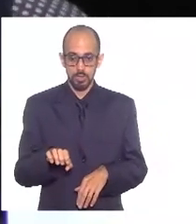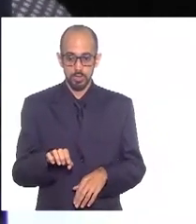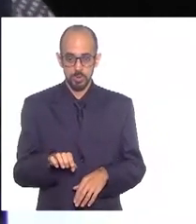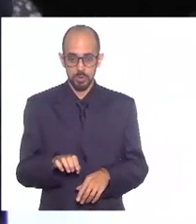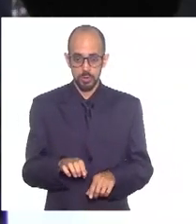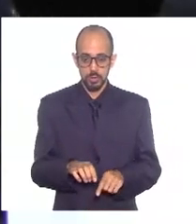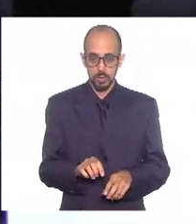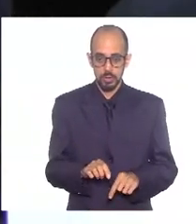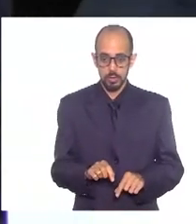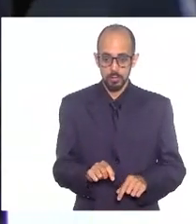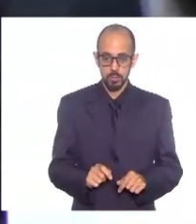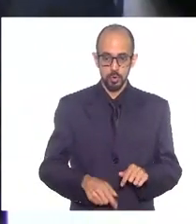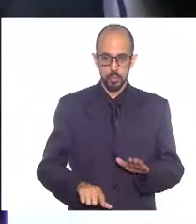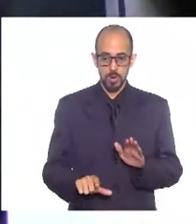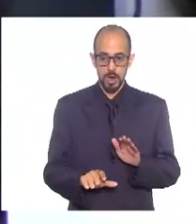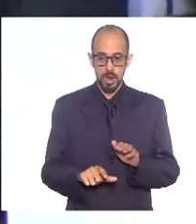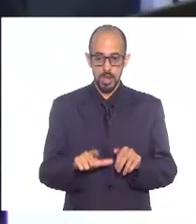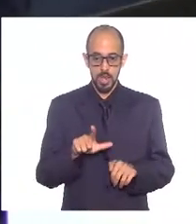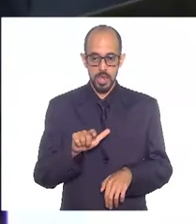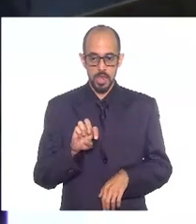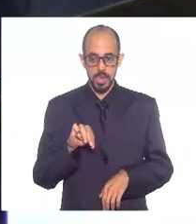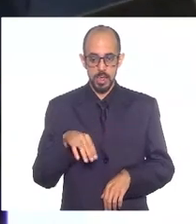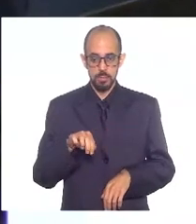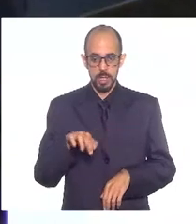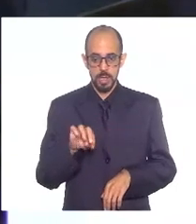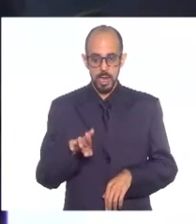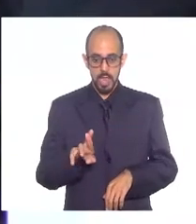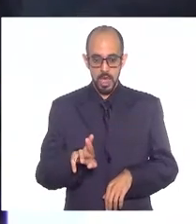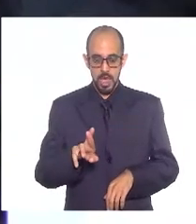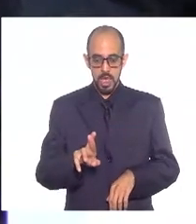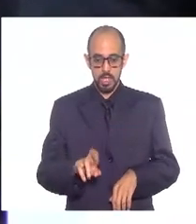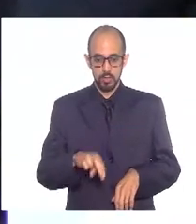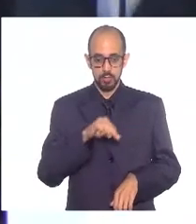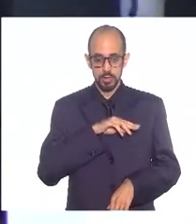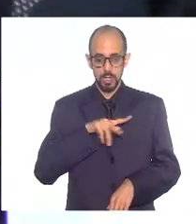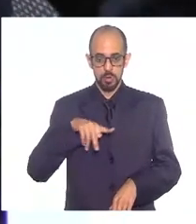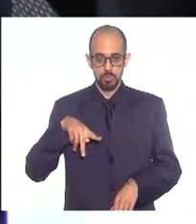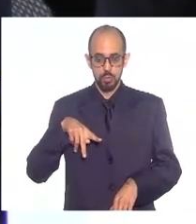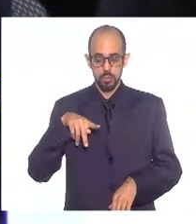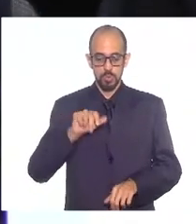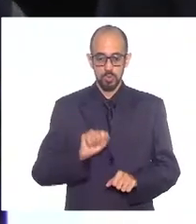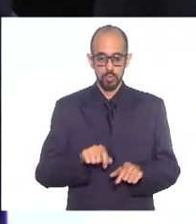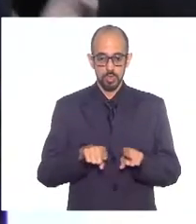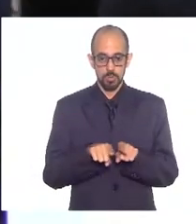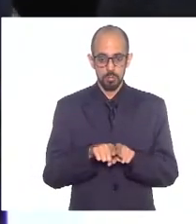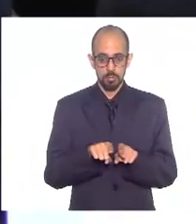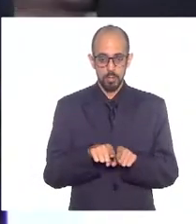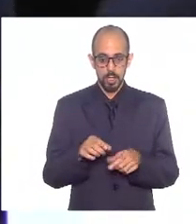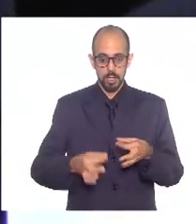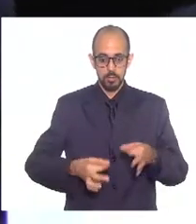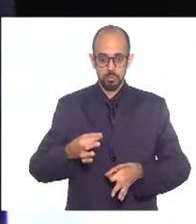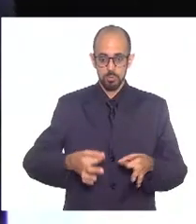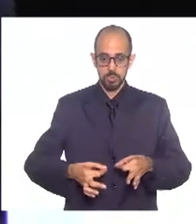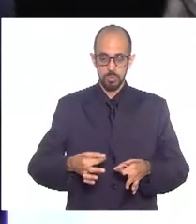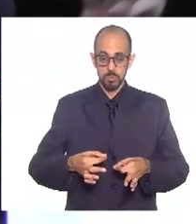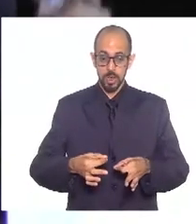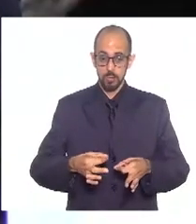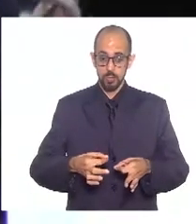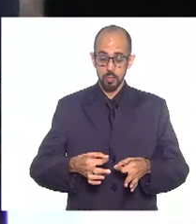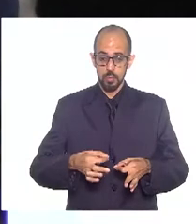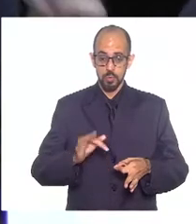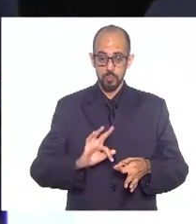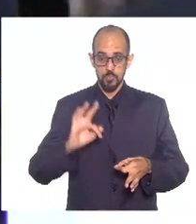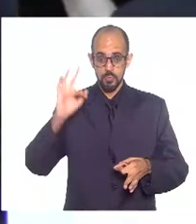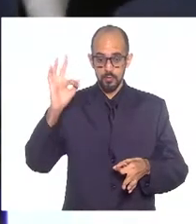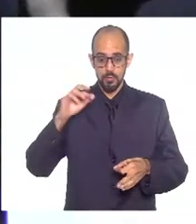por uma liminar do Ministério Público de Contas, do Tribunal de Contas da União, não tivemos mais